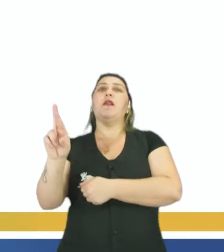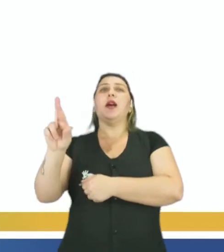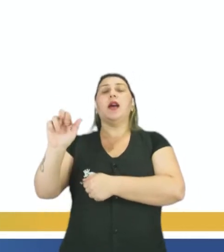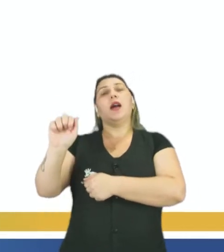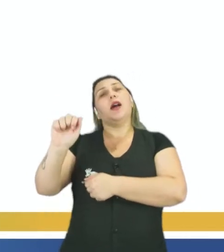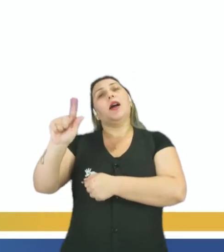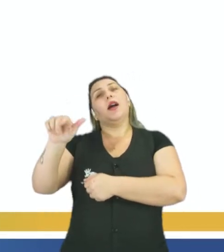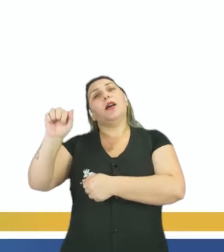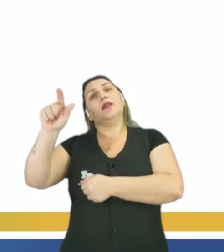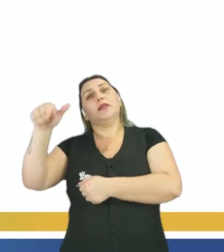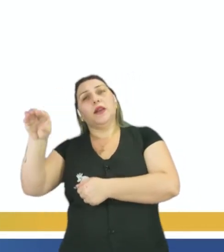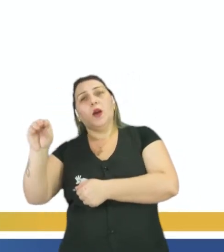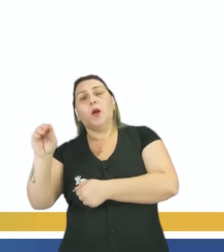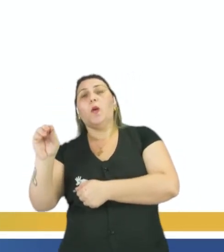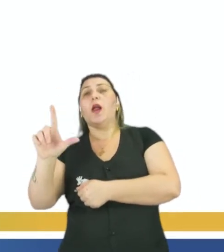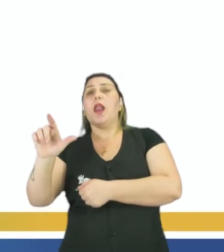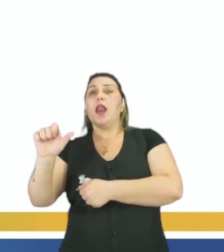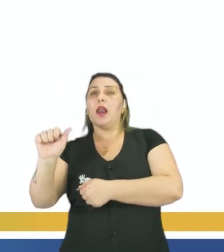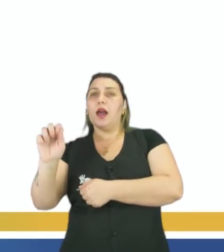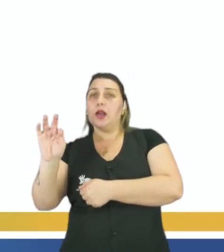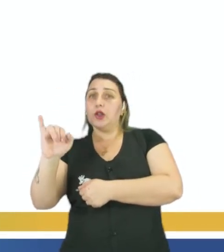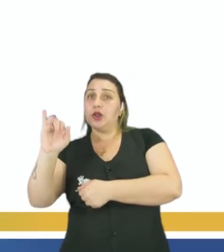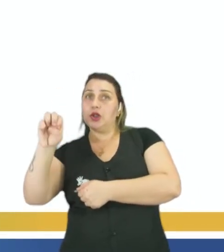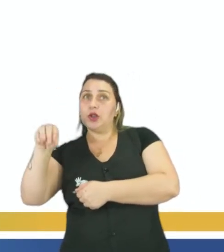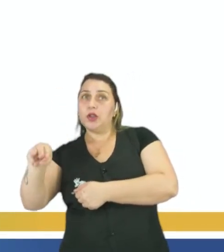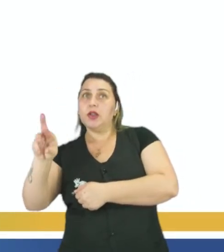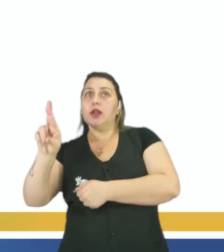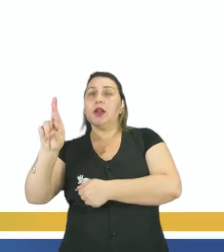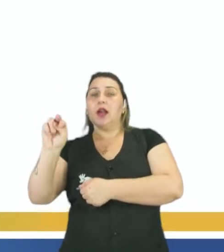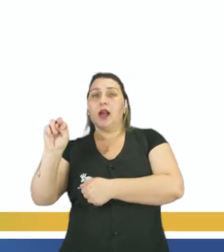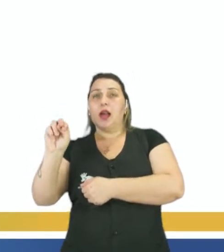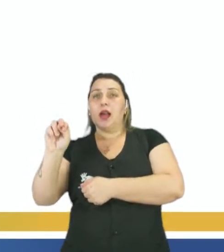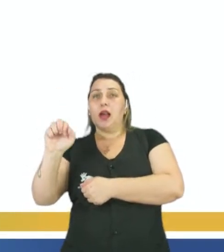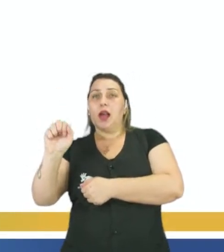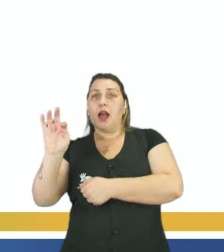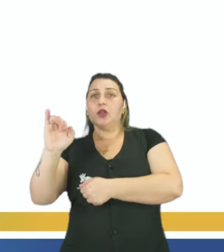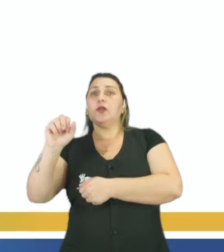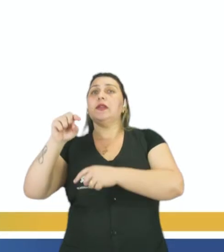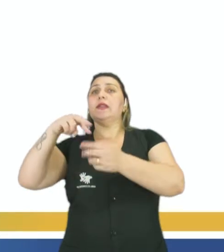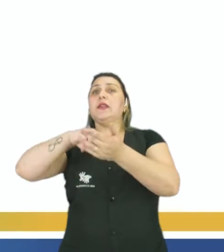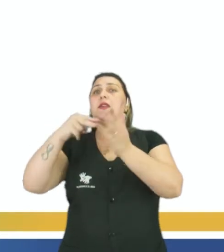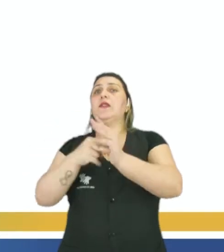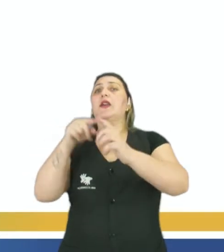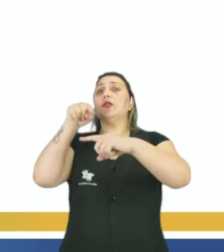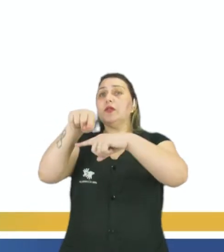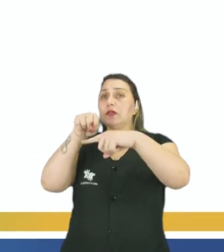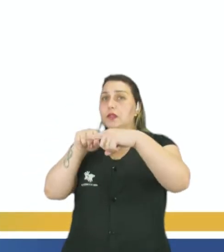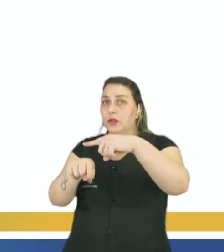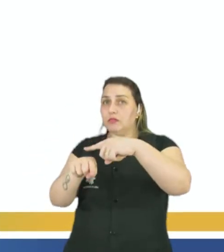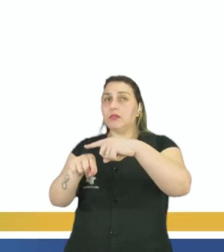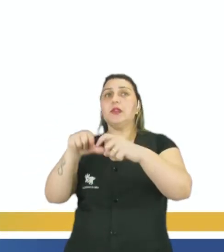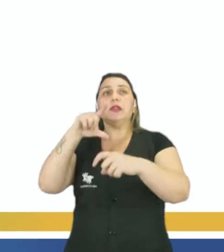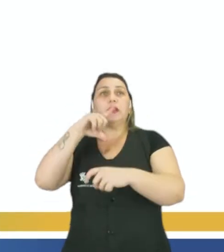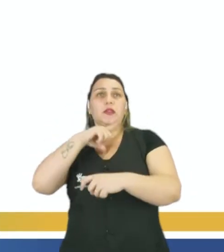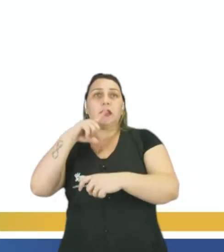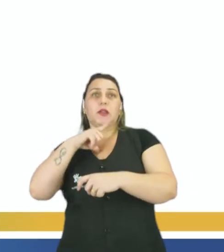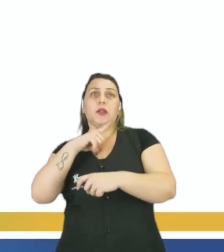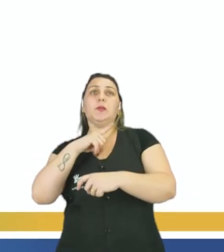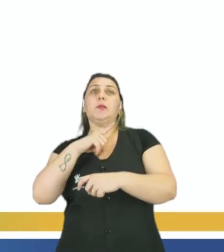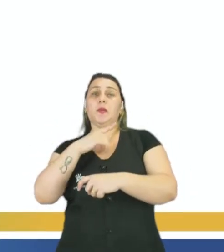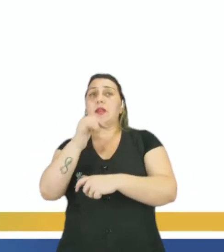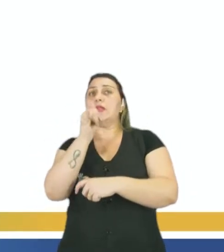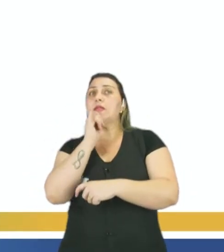ela vem do latim ration e significa divisão. Então temos